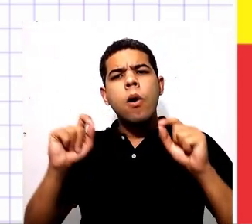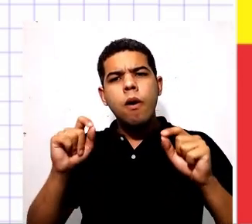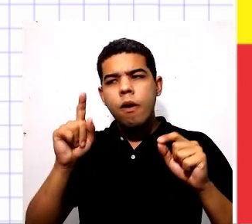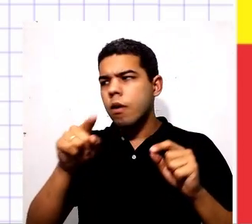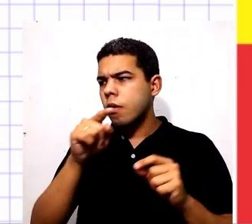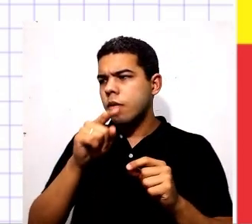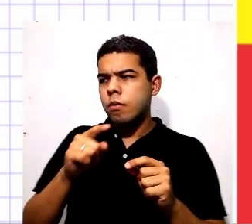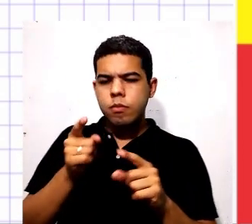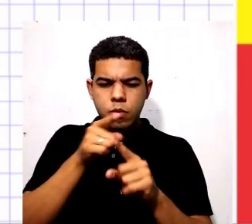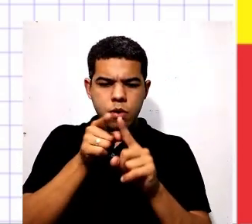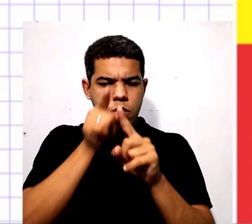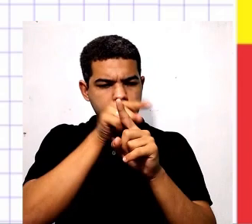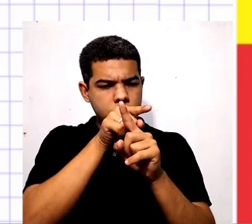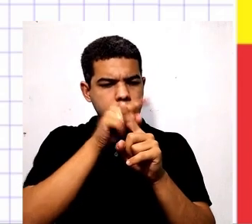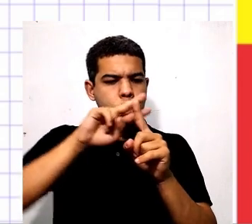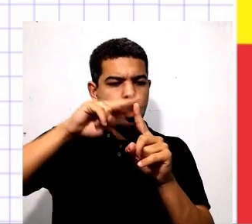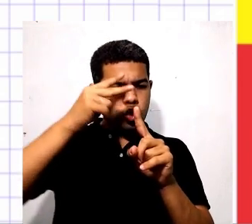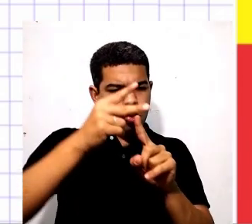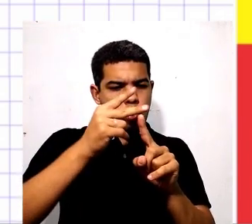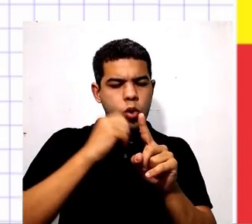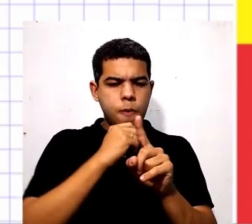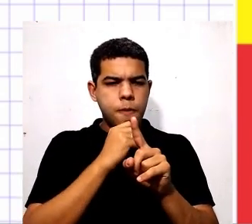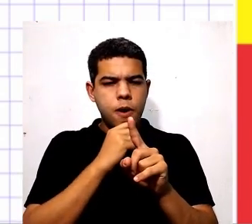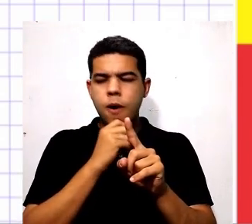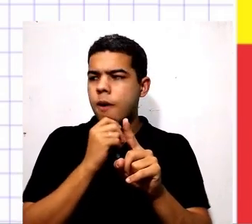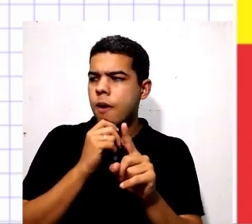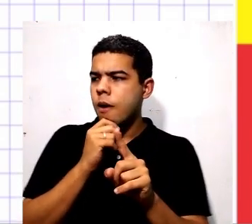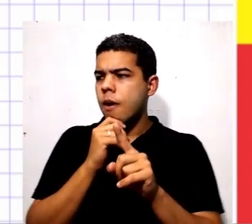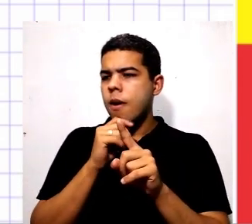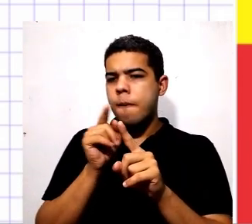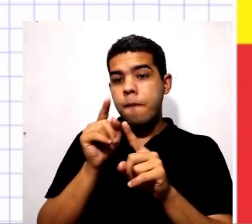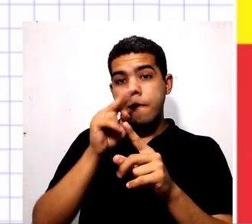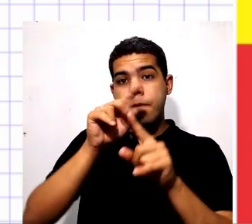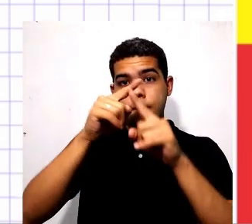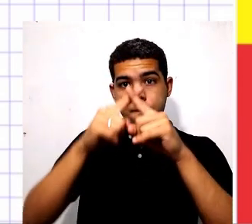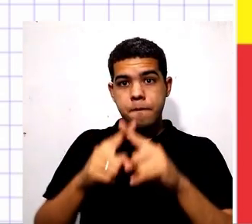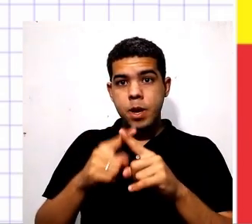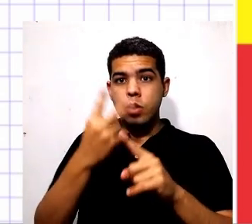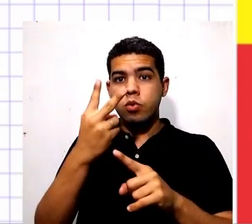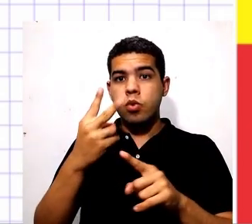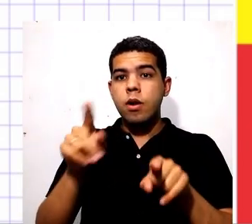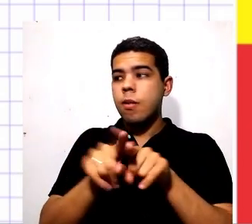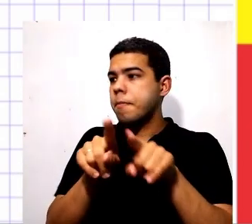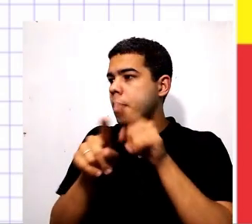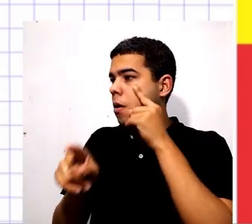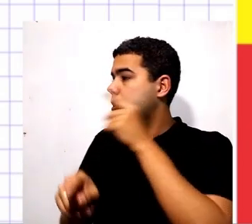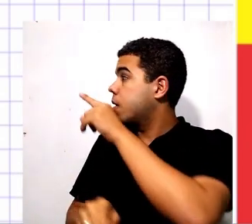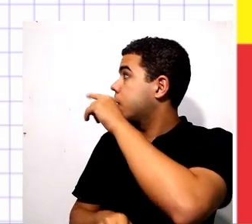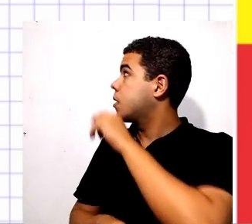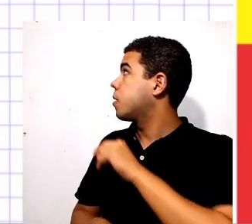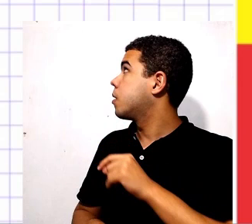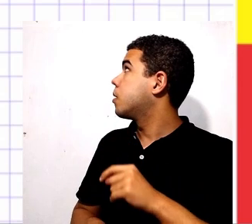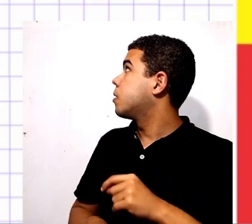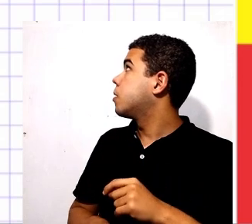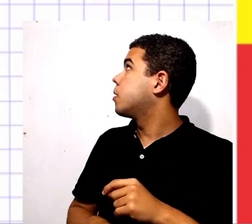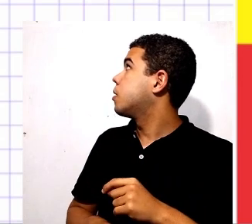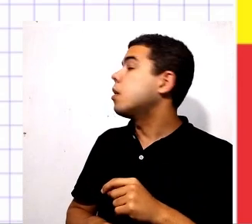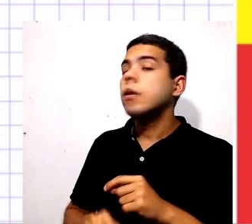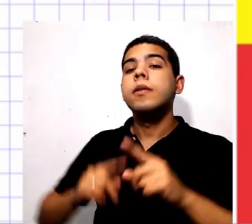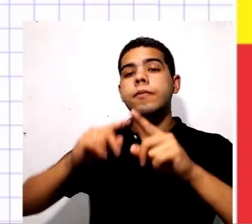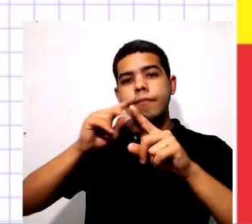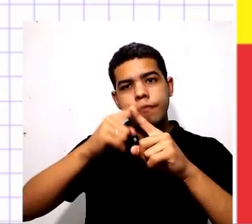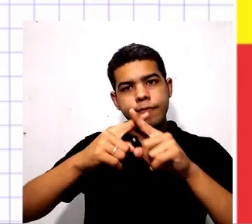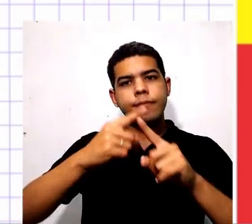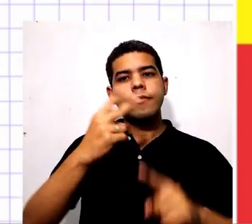esse lado, também vai dobrar. Então, vezes 2. Então, do outro lado, para cá também, está dobrando,